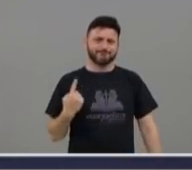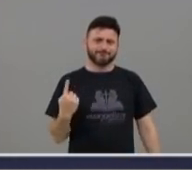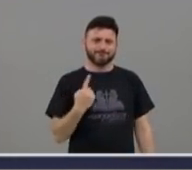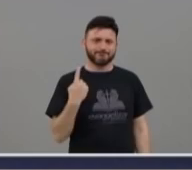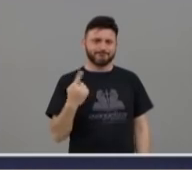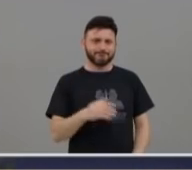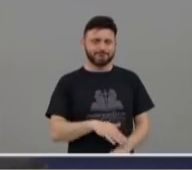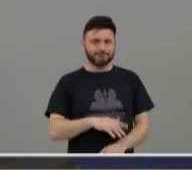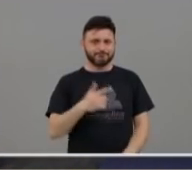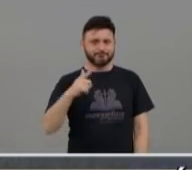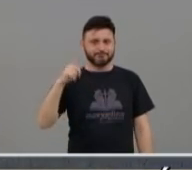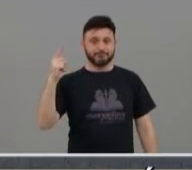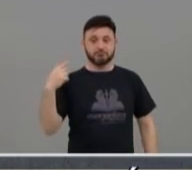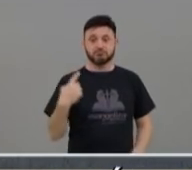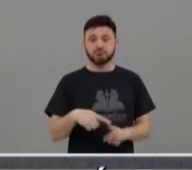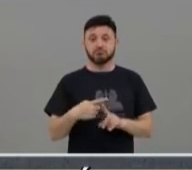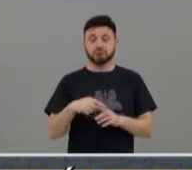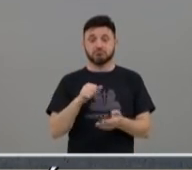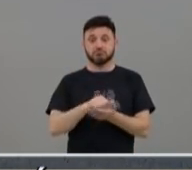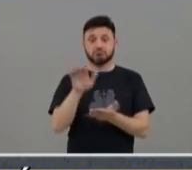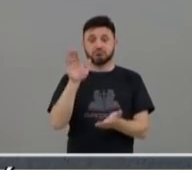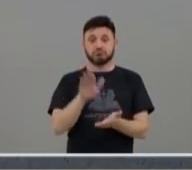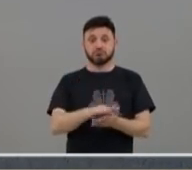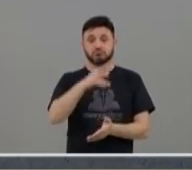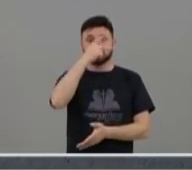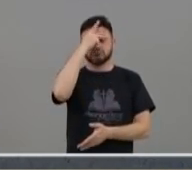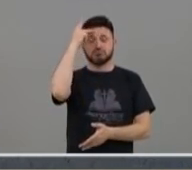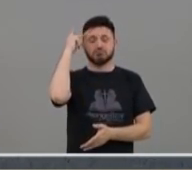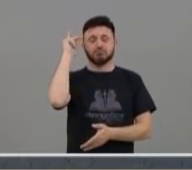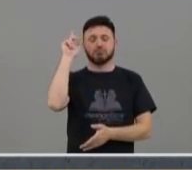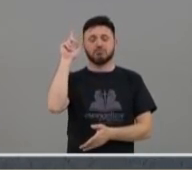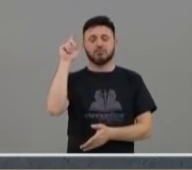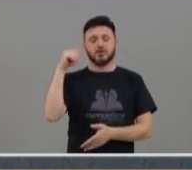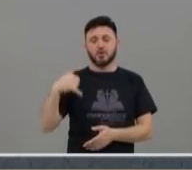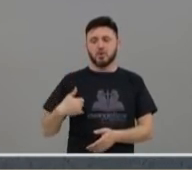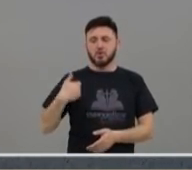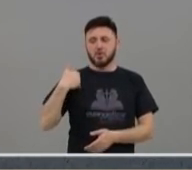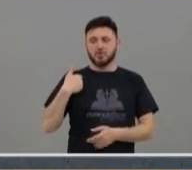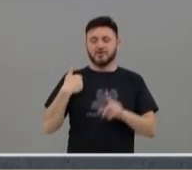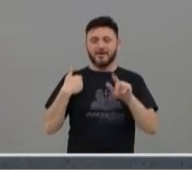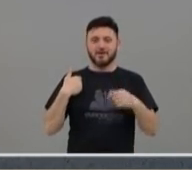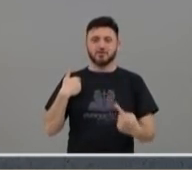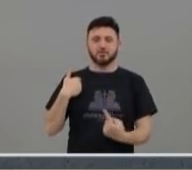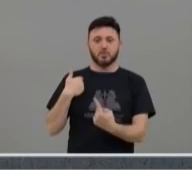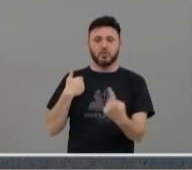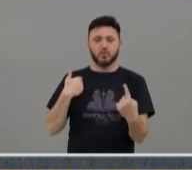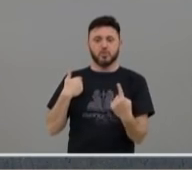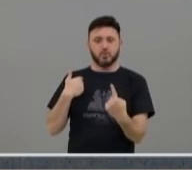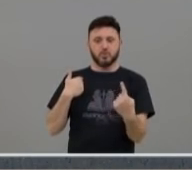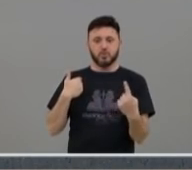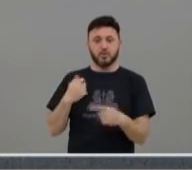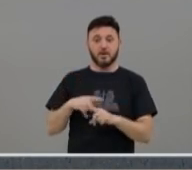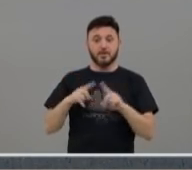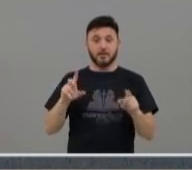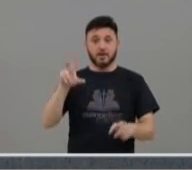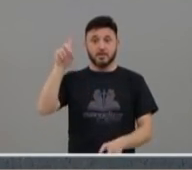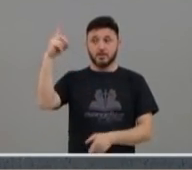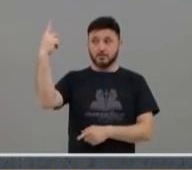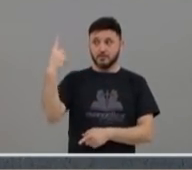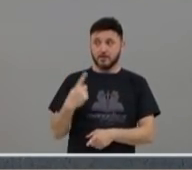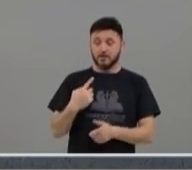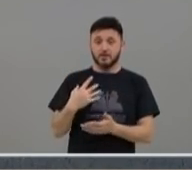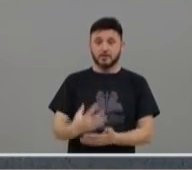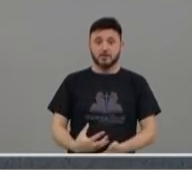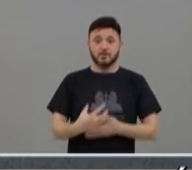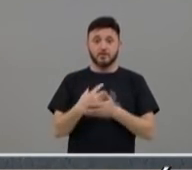ficaremos, porque a condenação daquele que é orgulhoso é a solidão, é a solidão. Mas Deus vem para